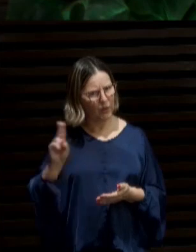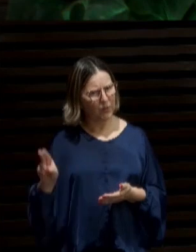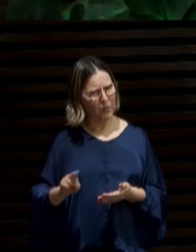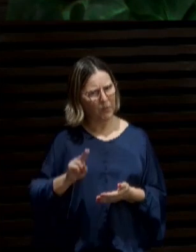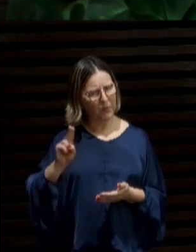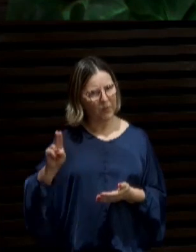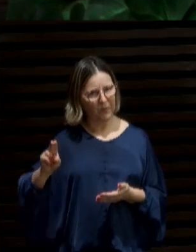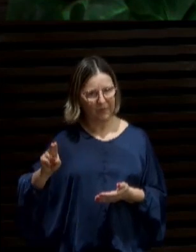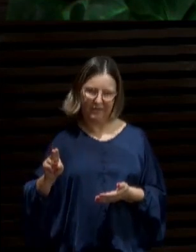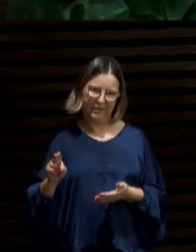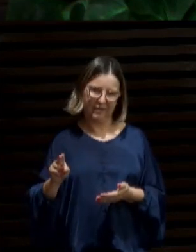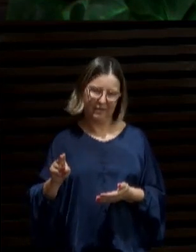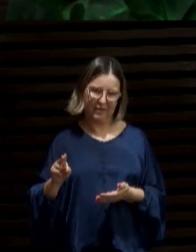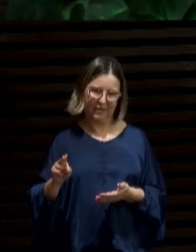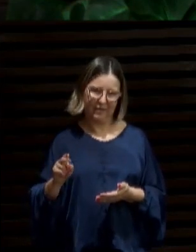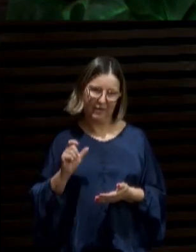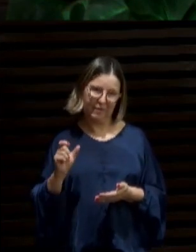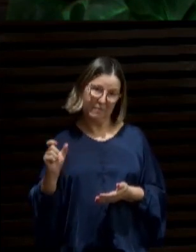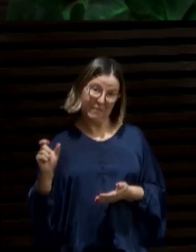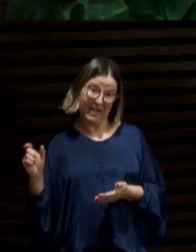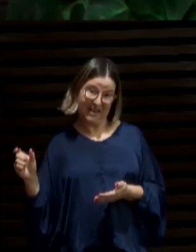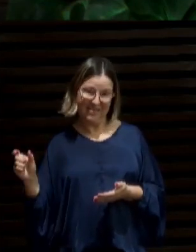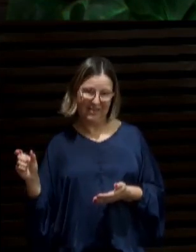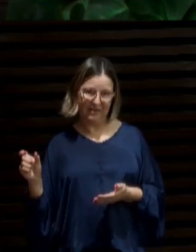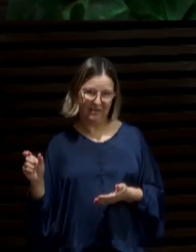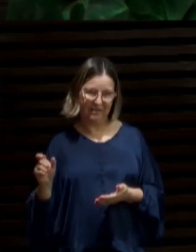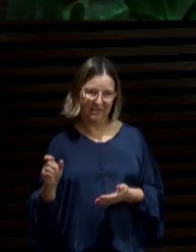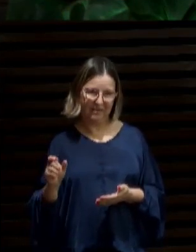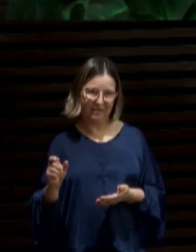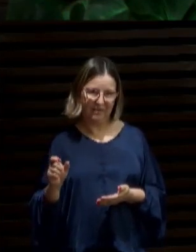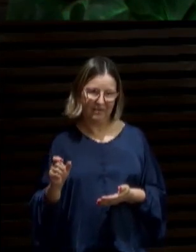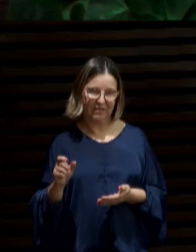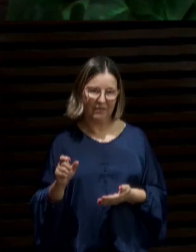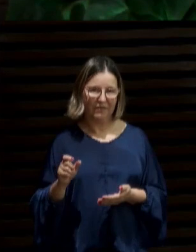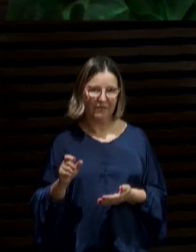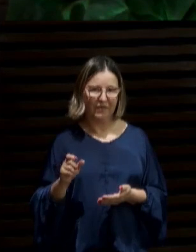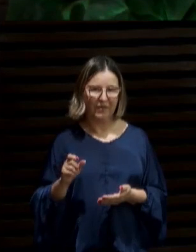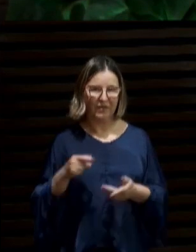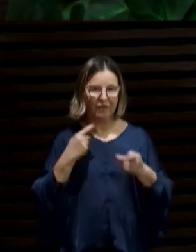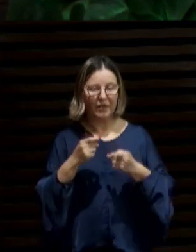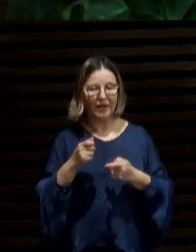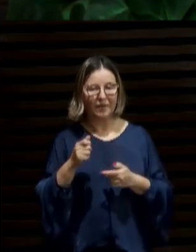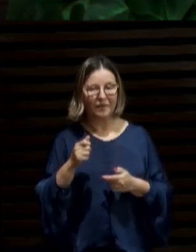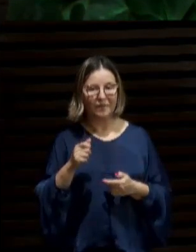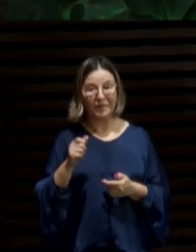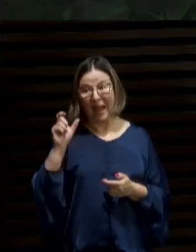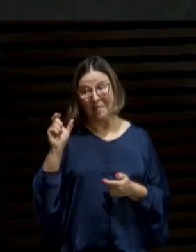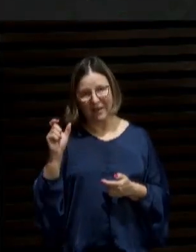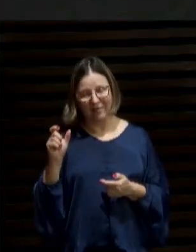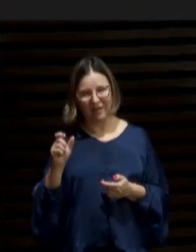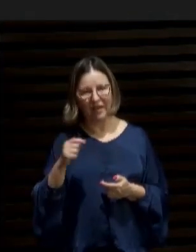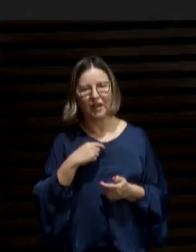a questão no plural, as palavras, mas sim no singular, a palavra. Eu lhes